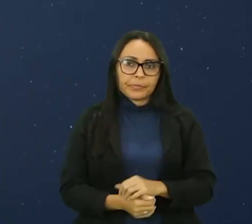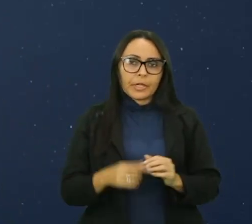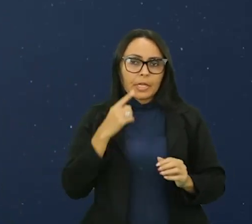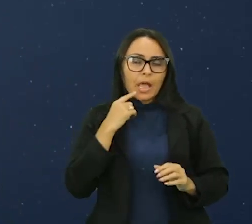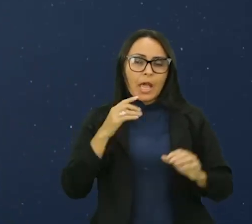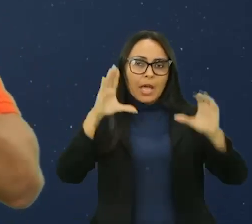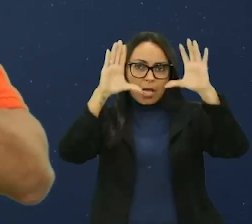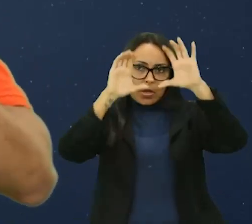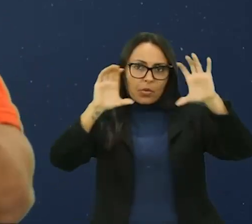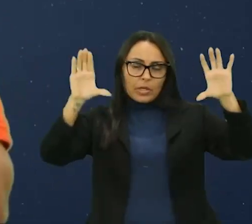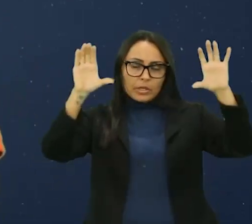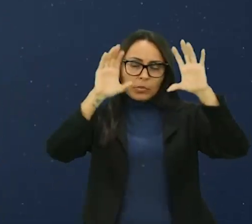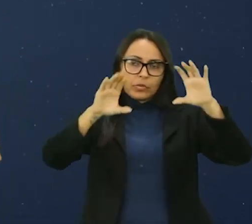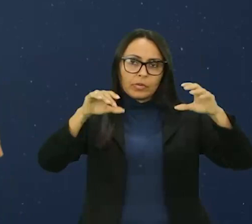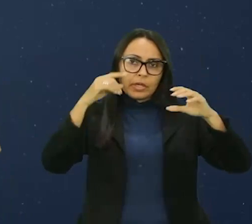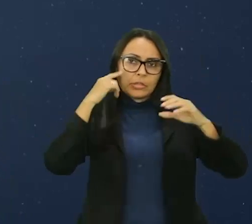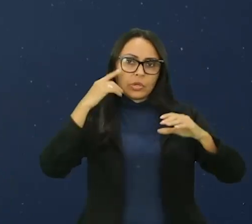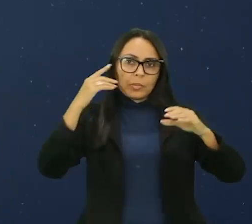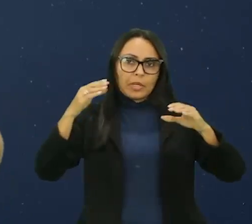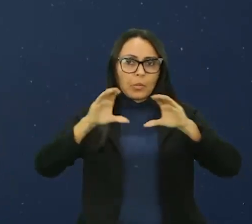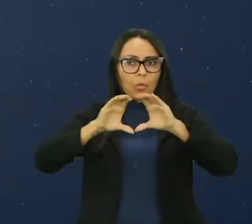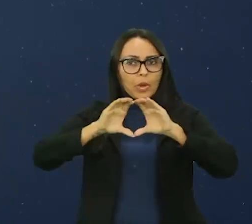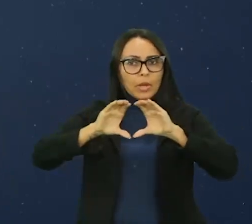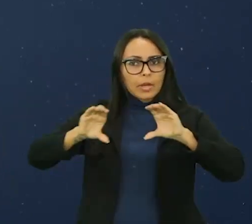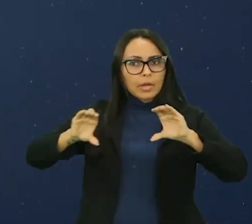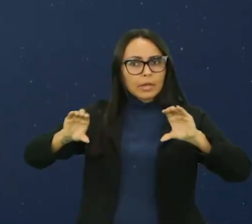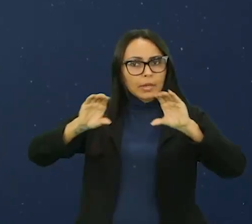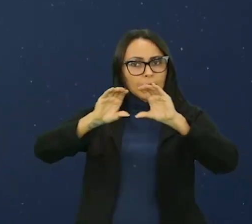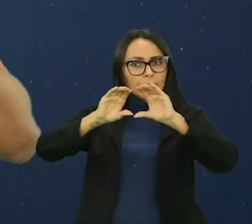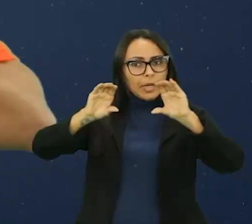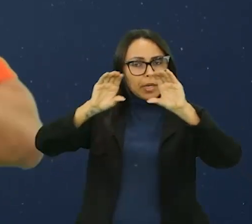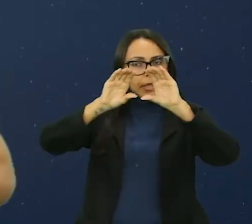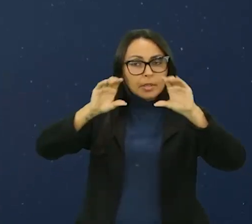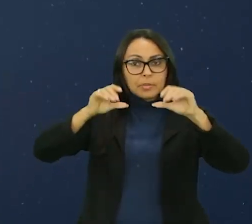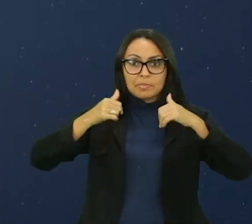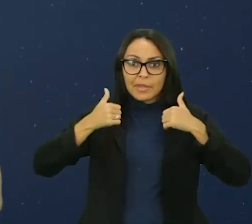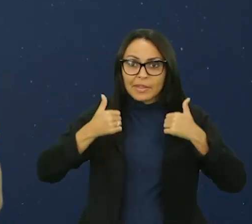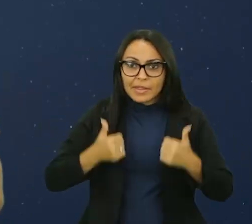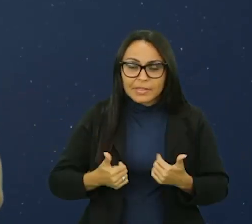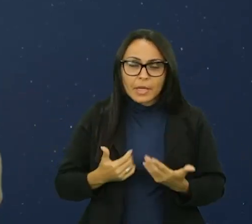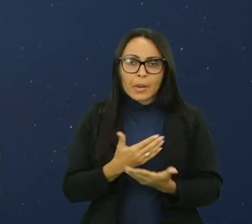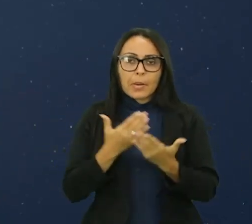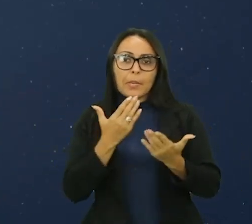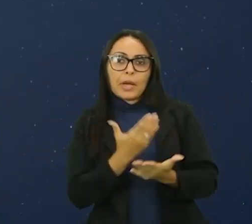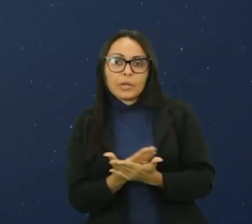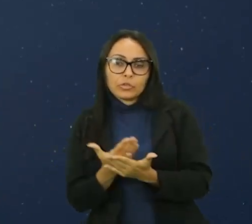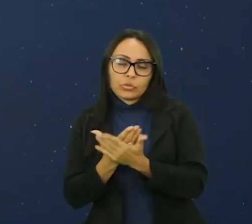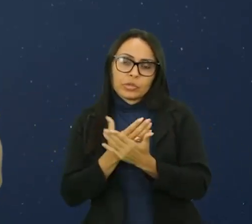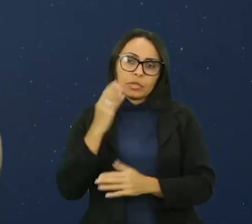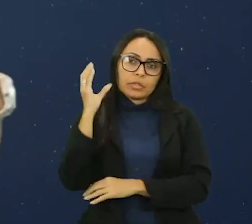ela é formada por camadas, beleza? Mas para estudar clima, a camada onde